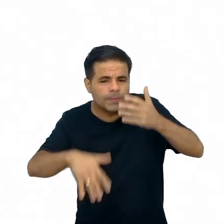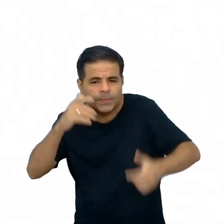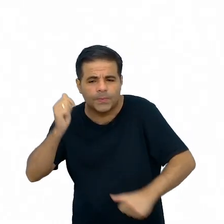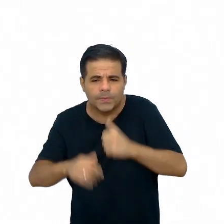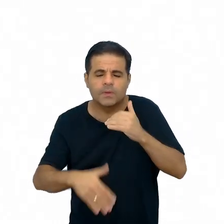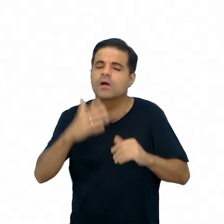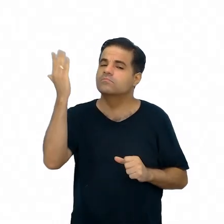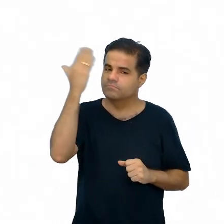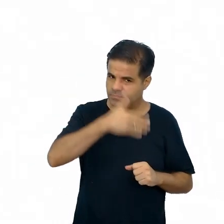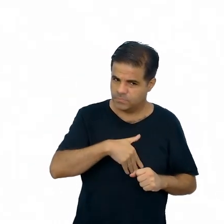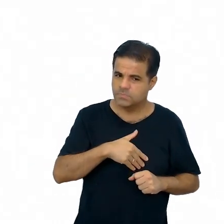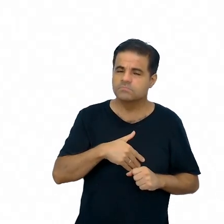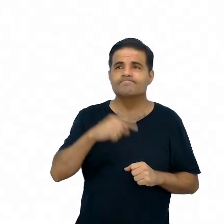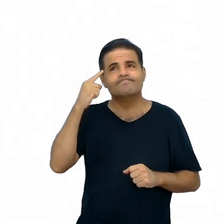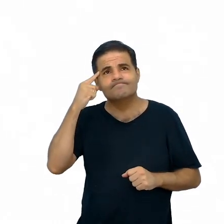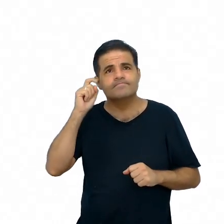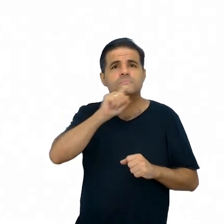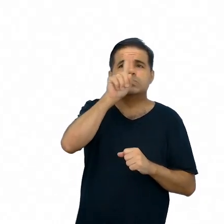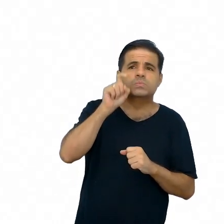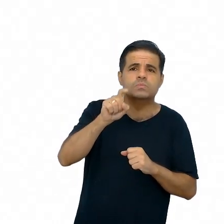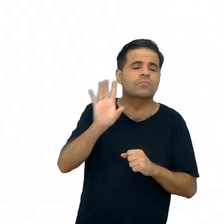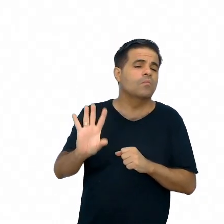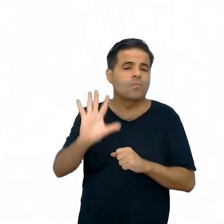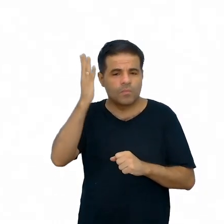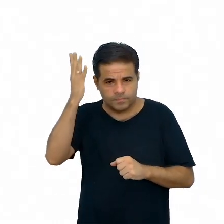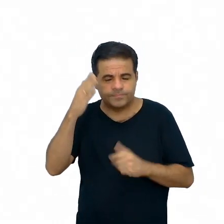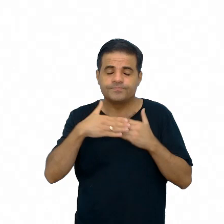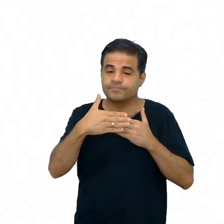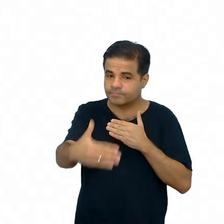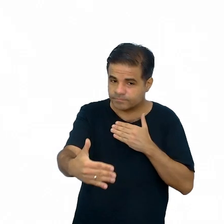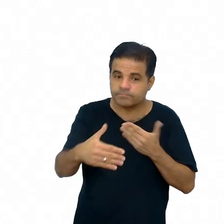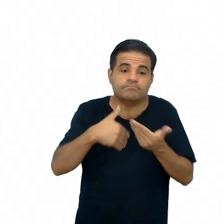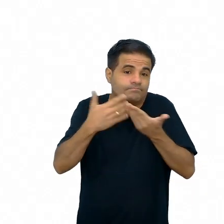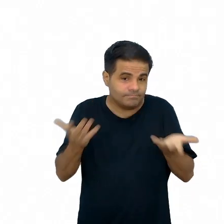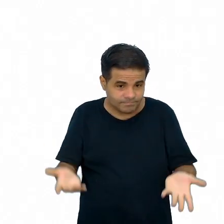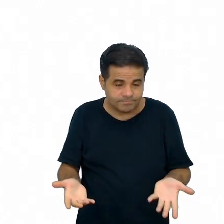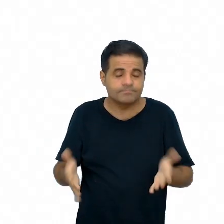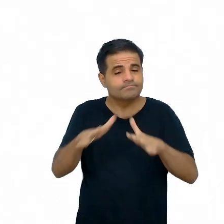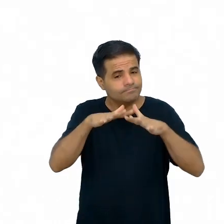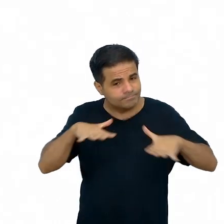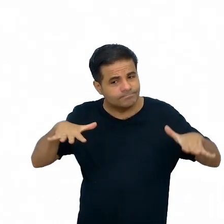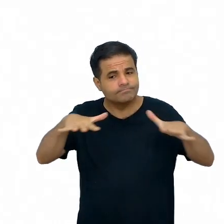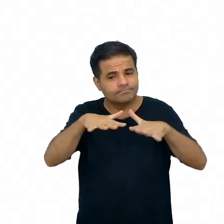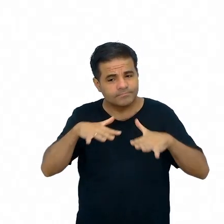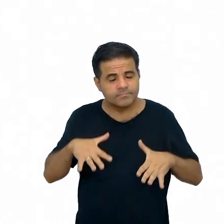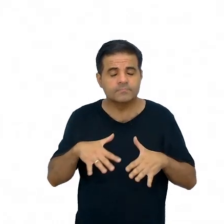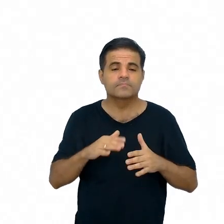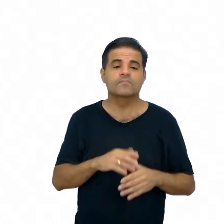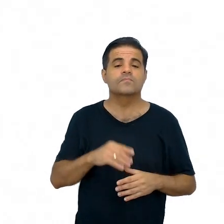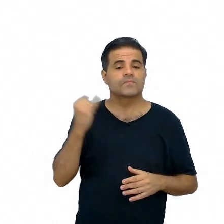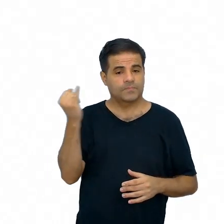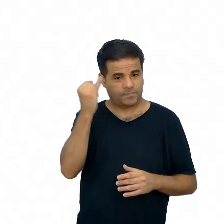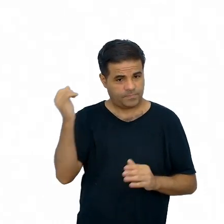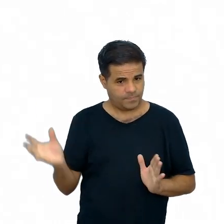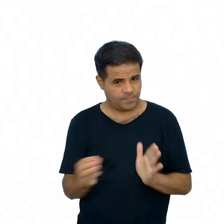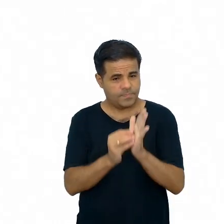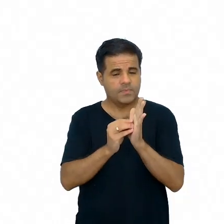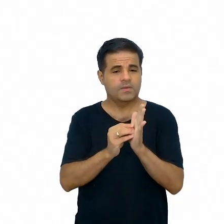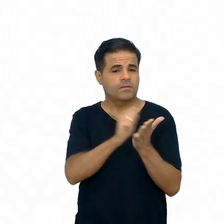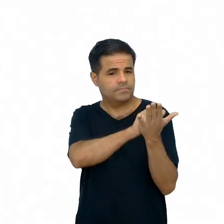justificar e provar conjecturas. Isso refletir e generalizar. Vale ressaltar que